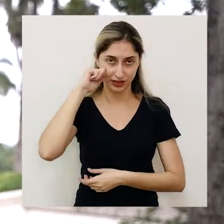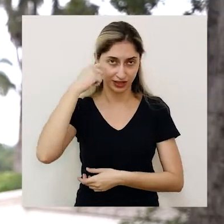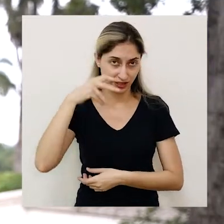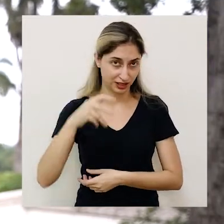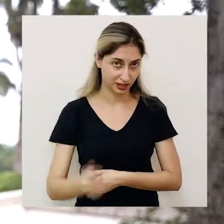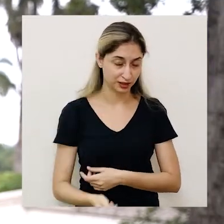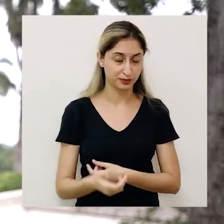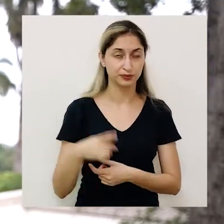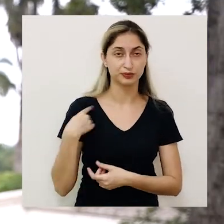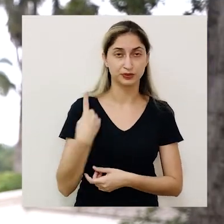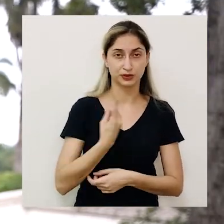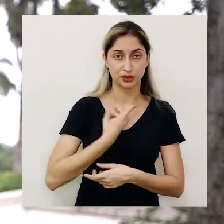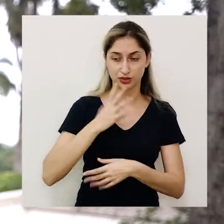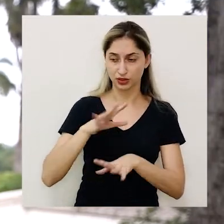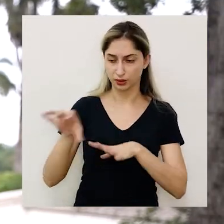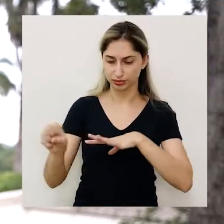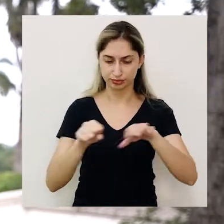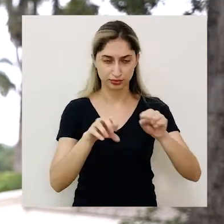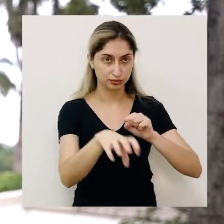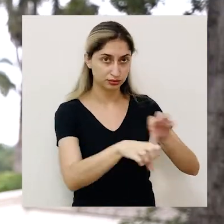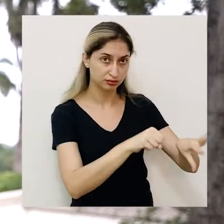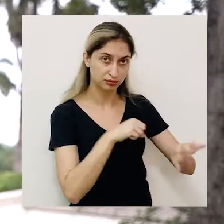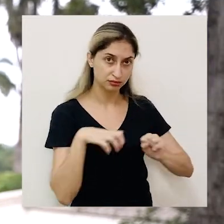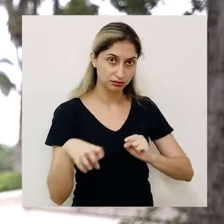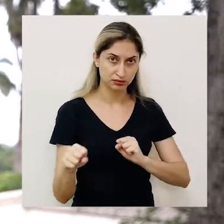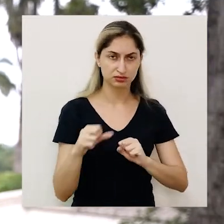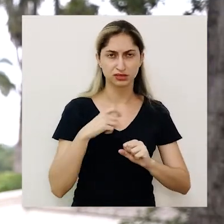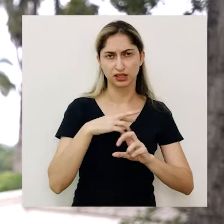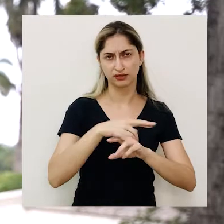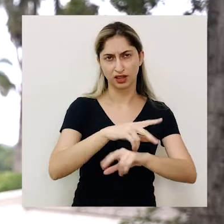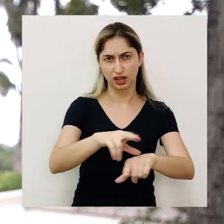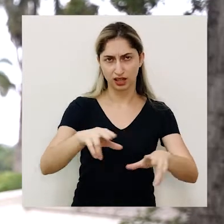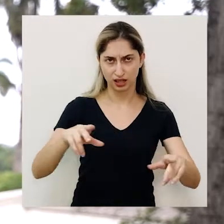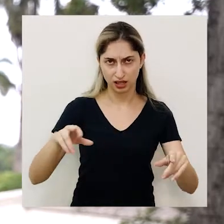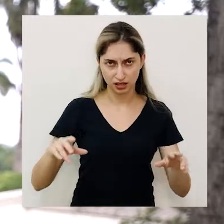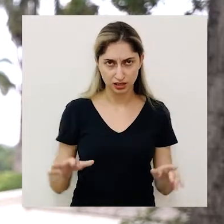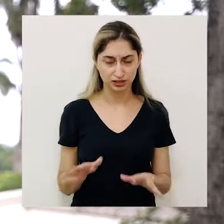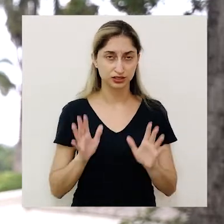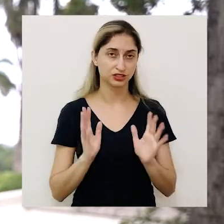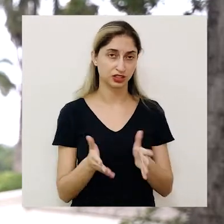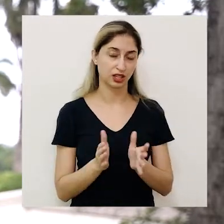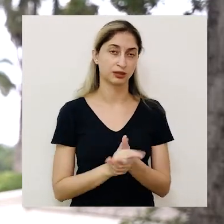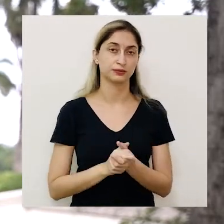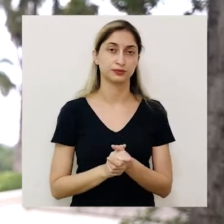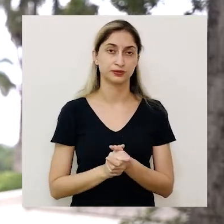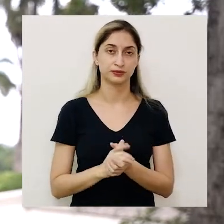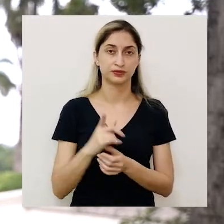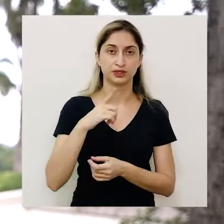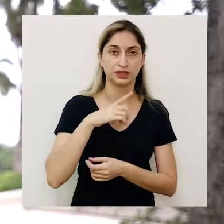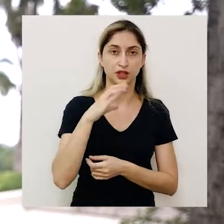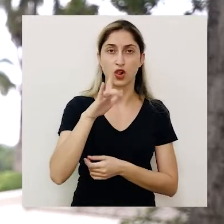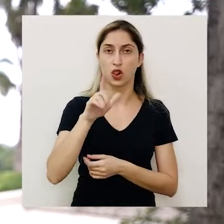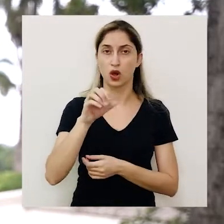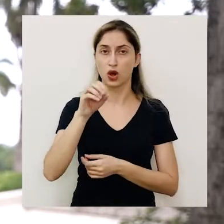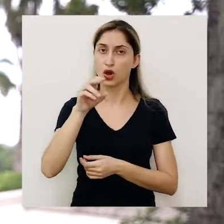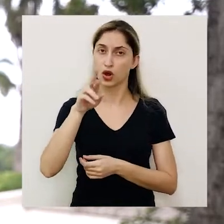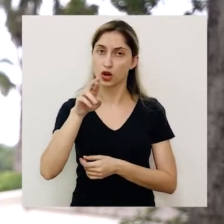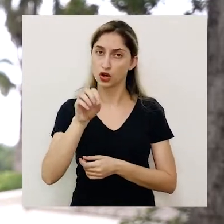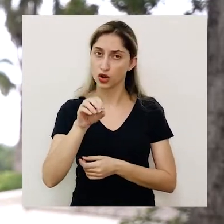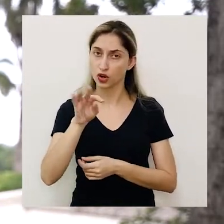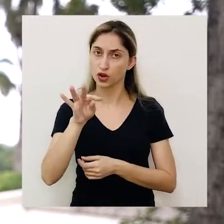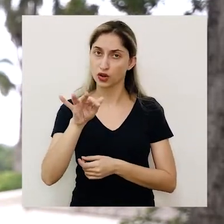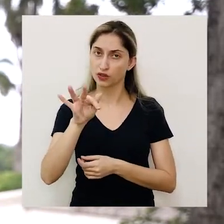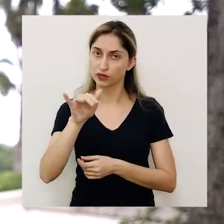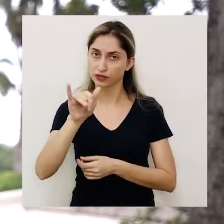Depois que a gente coletou várias espécies africanas, aqui tem várias aqui na mesa. Bom, a gente tem clorófito,